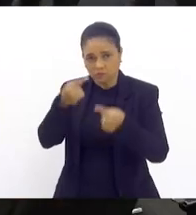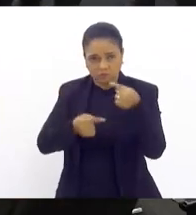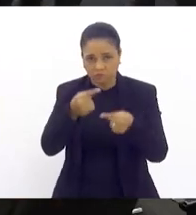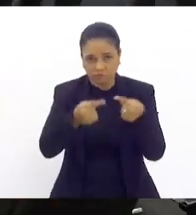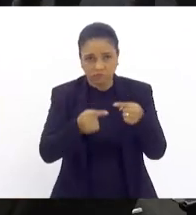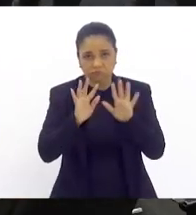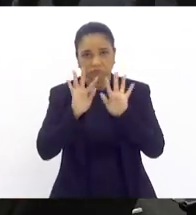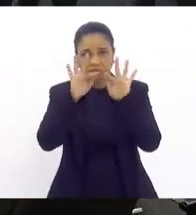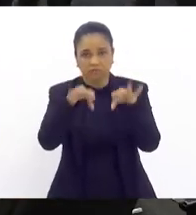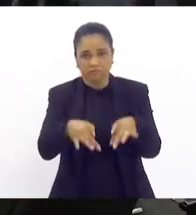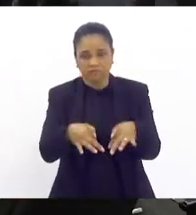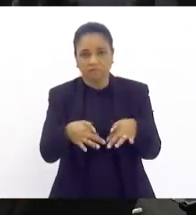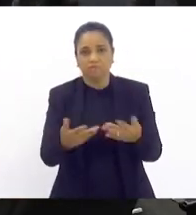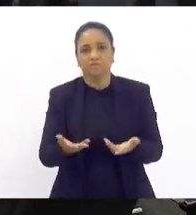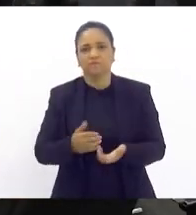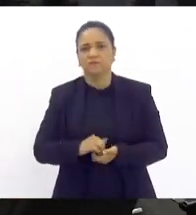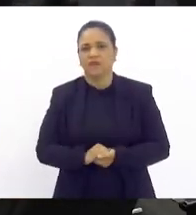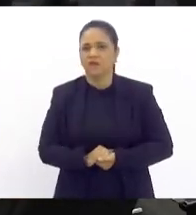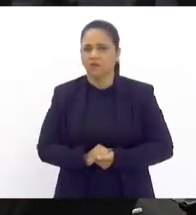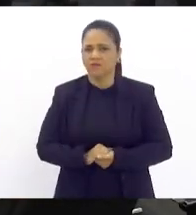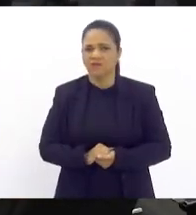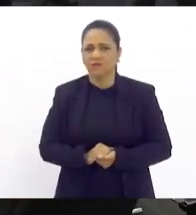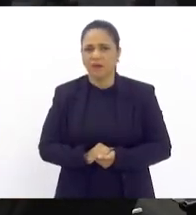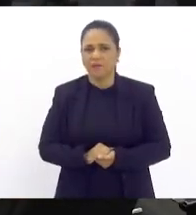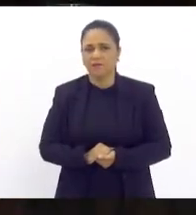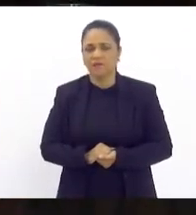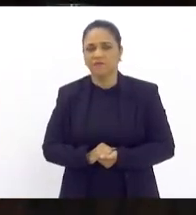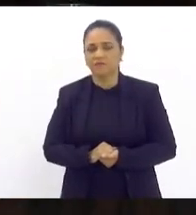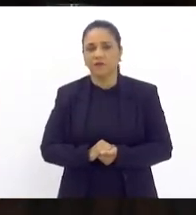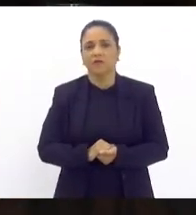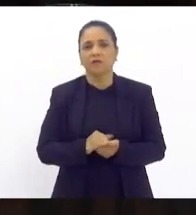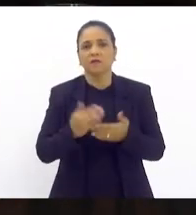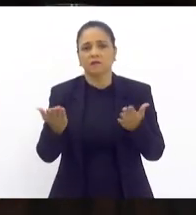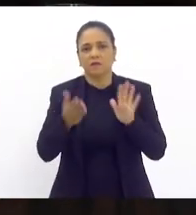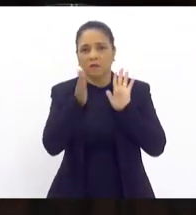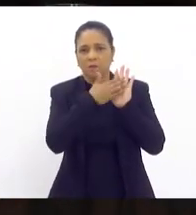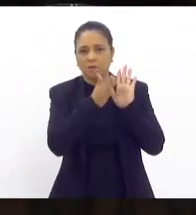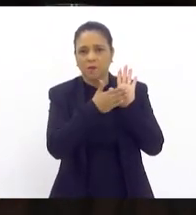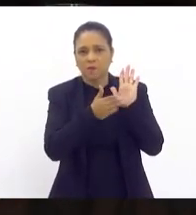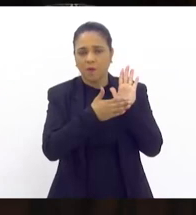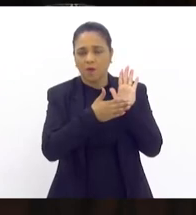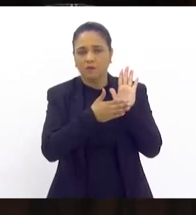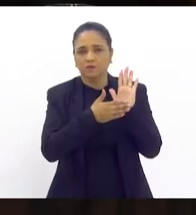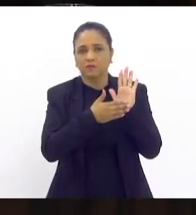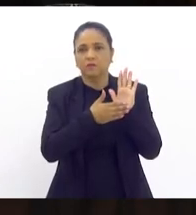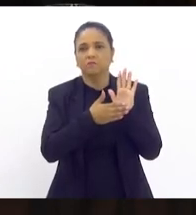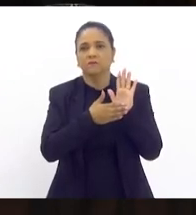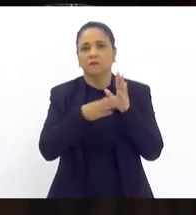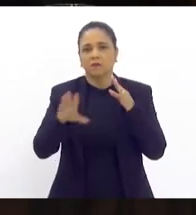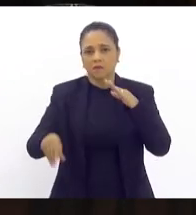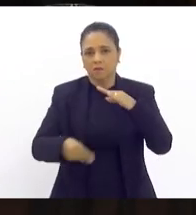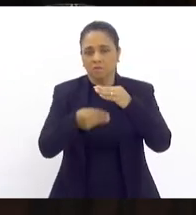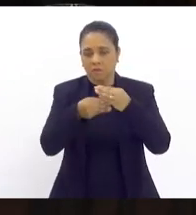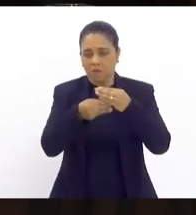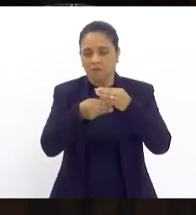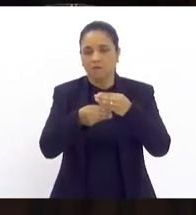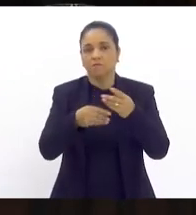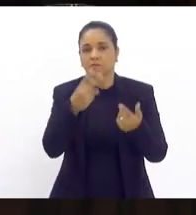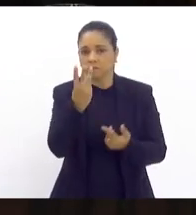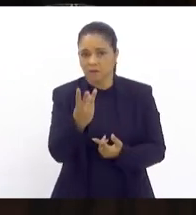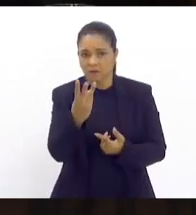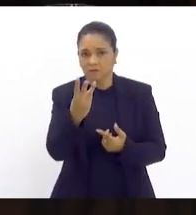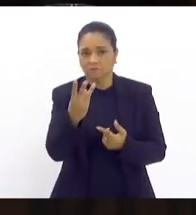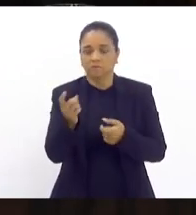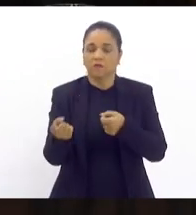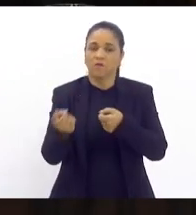encerrar a discussão apresente proposta recebeu três emendas e retorna as comissões